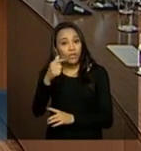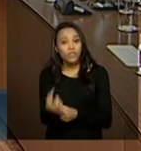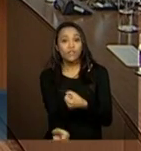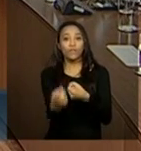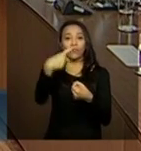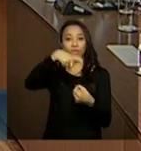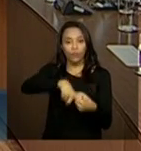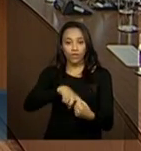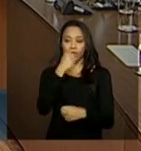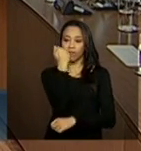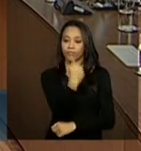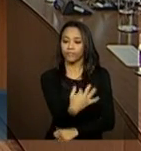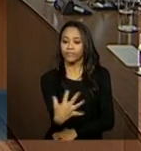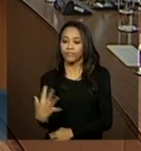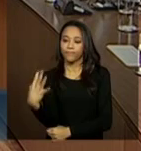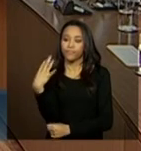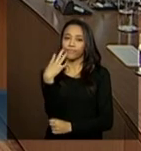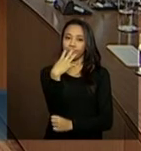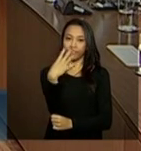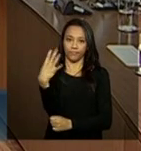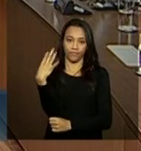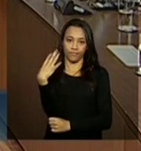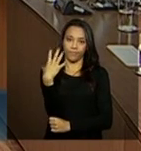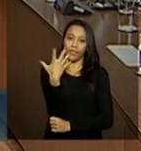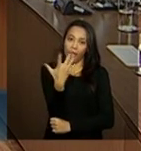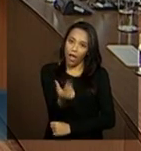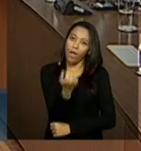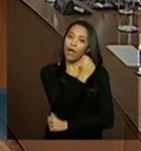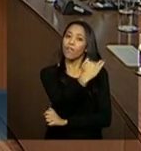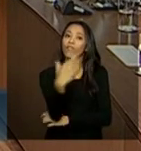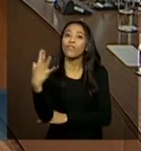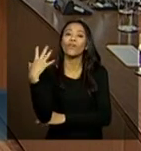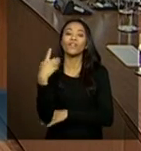nativa e se tornam vegetação secundária. É a floresta retomando uma parte do